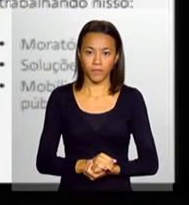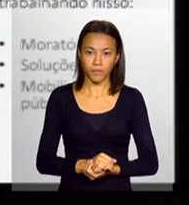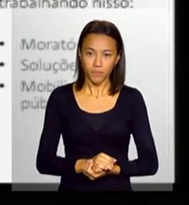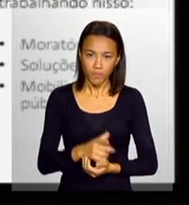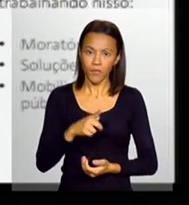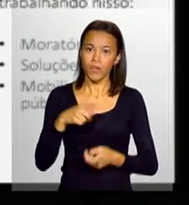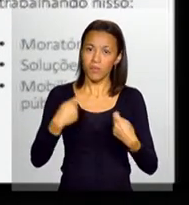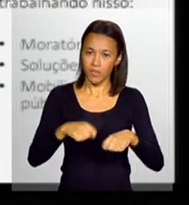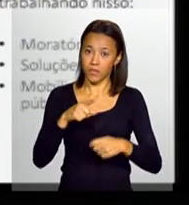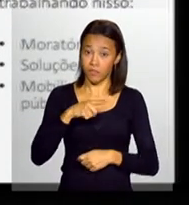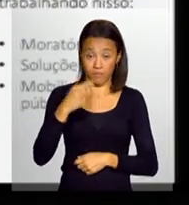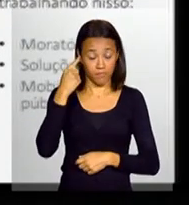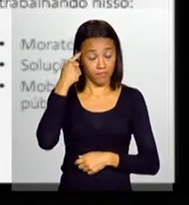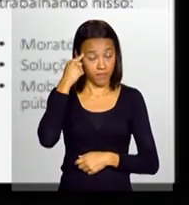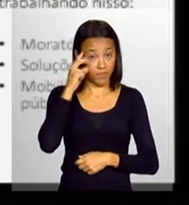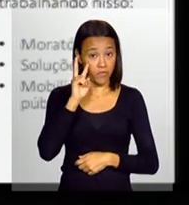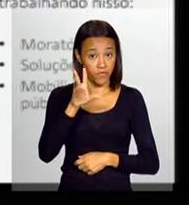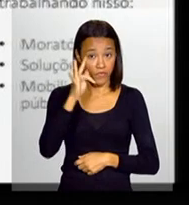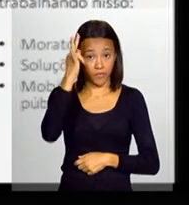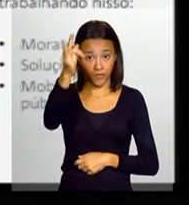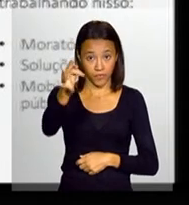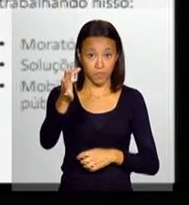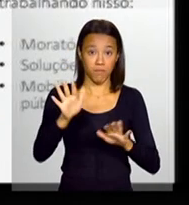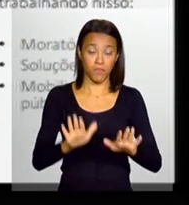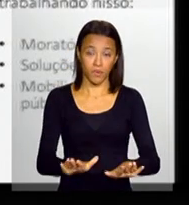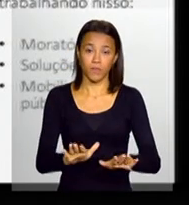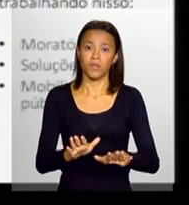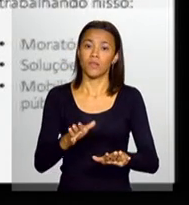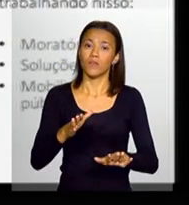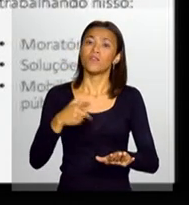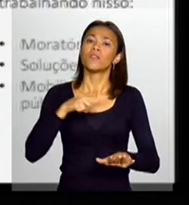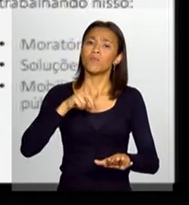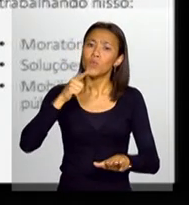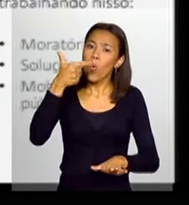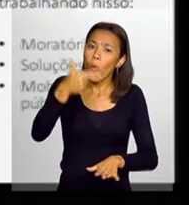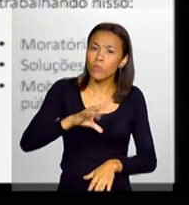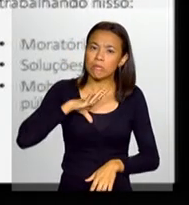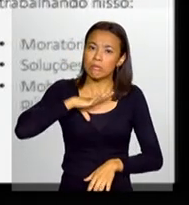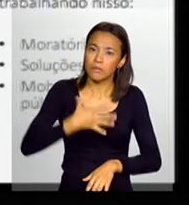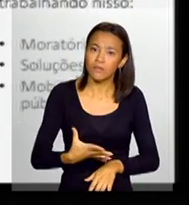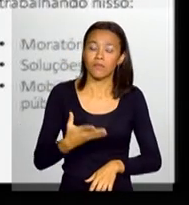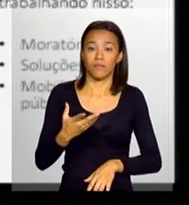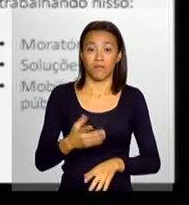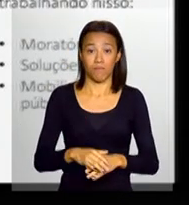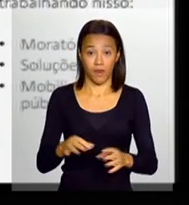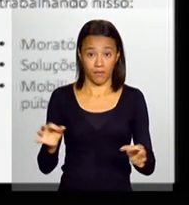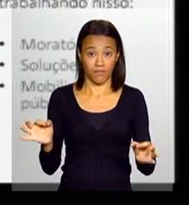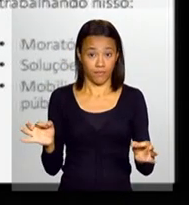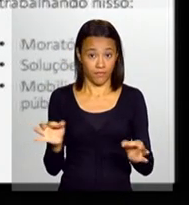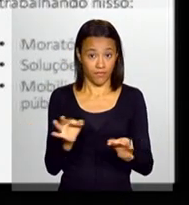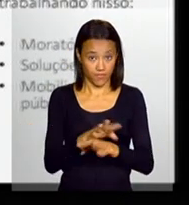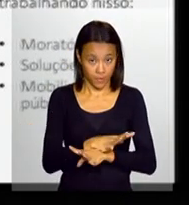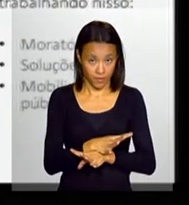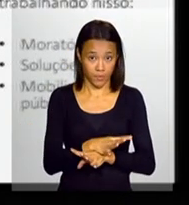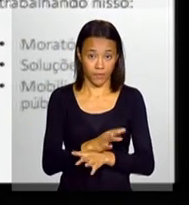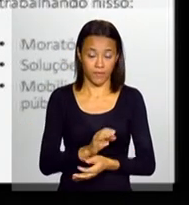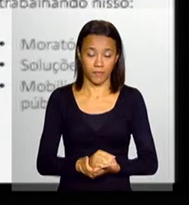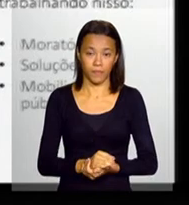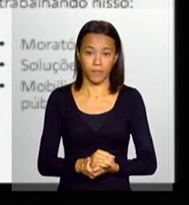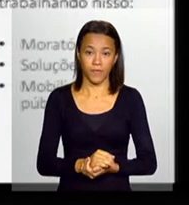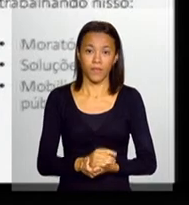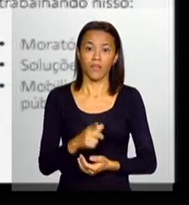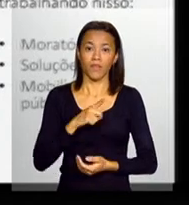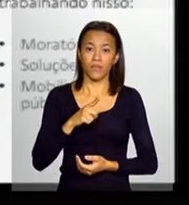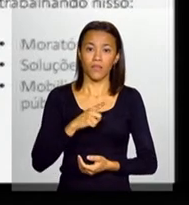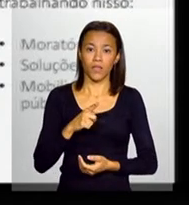ele precisa pensar no futuro. Mas a gente tem um outro desafio, para acabar com a minha sériezinha pequena de desafios, que é a